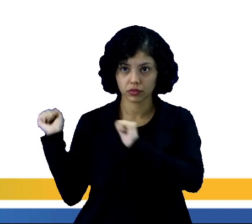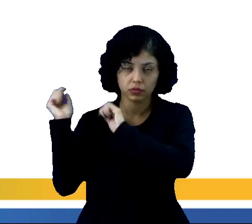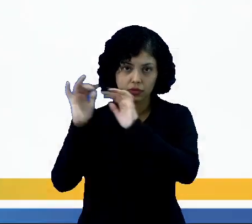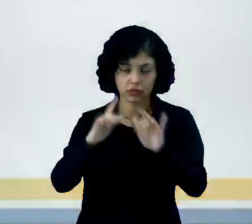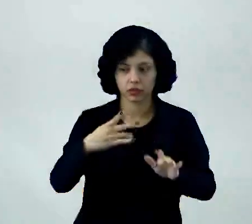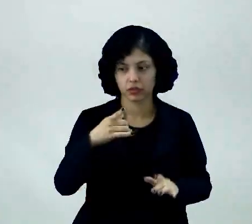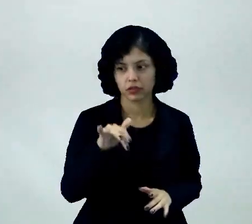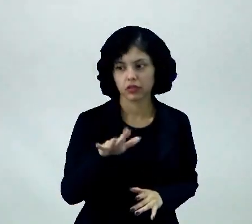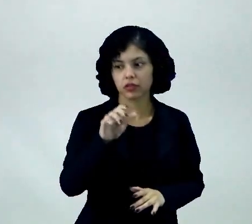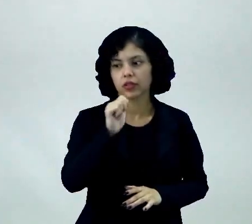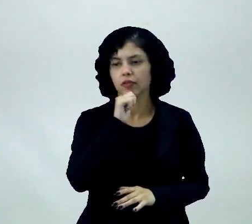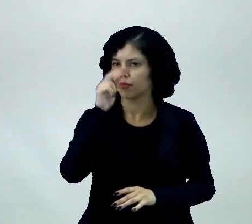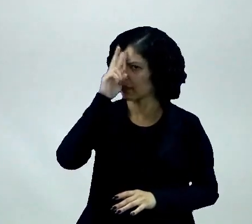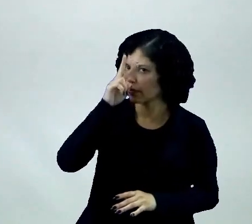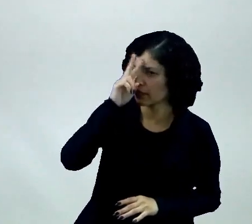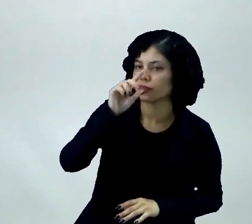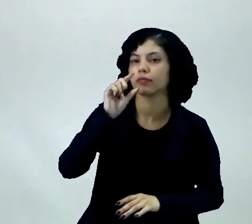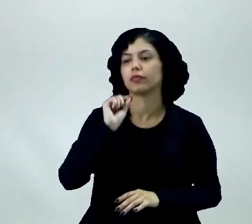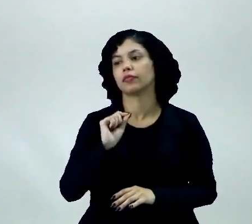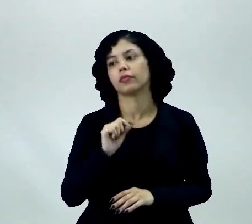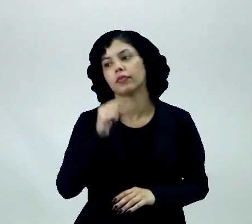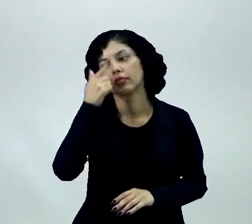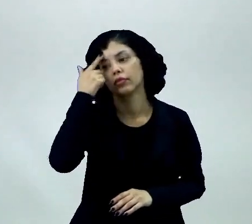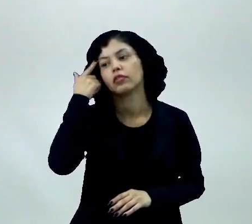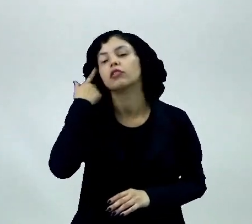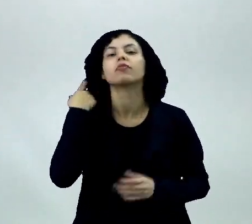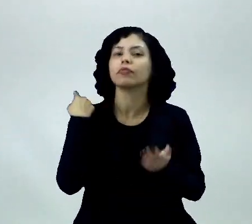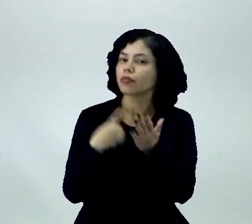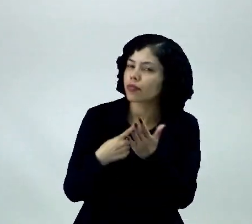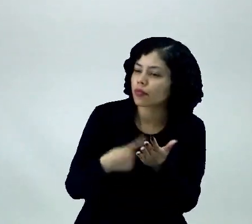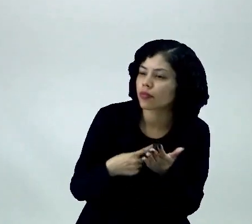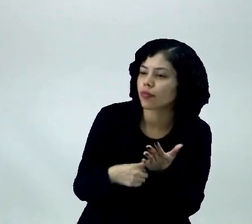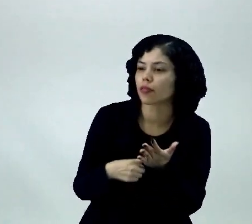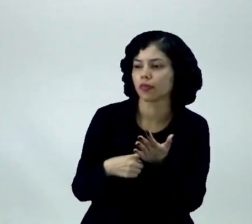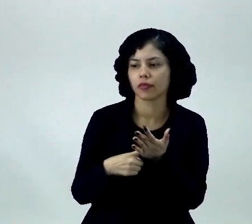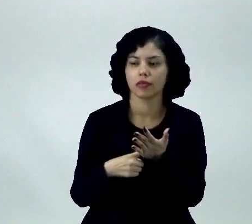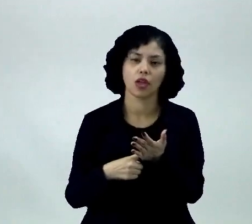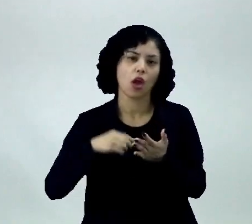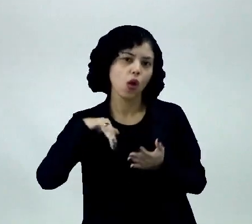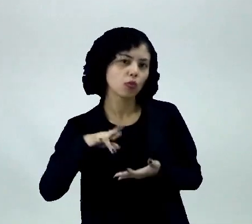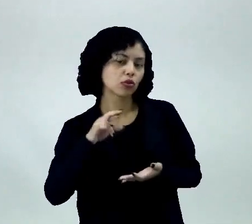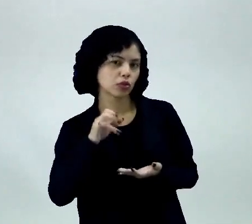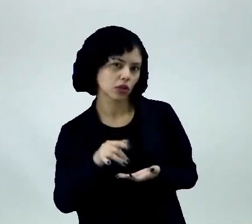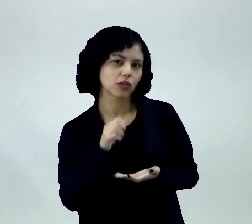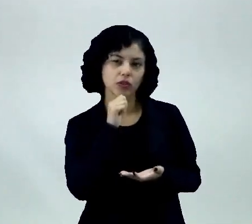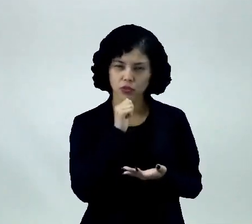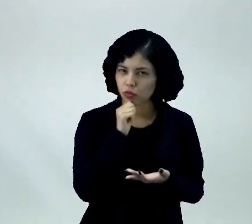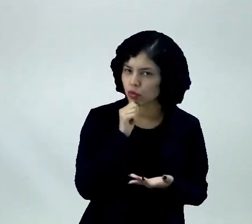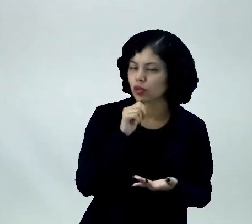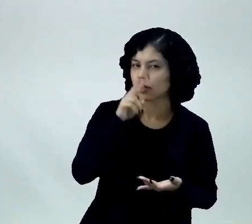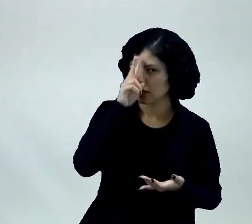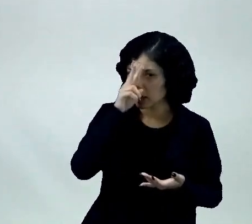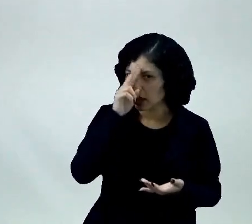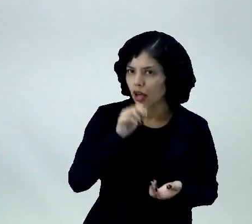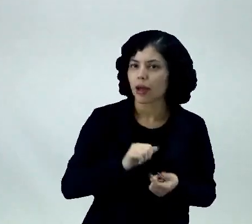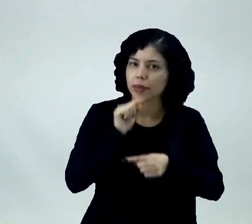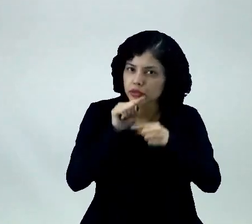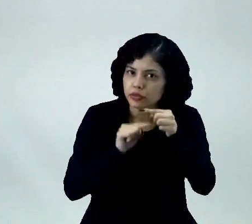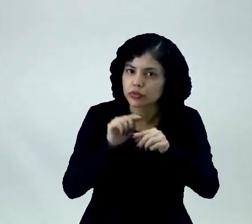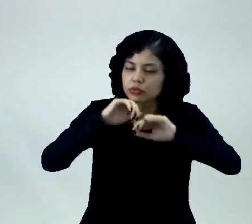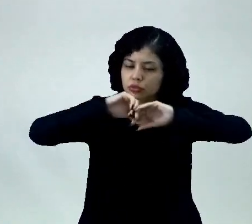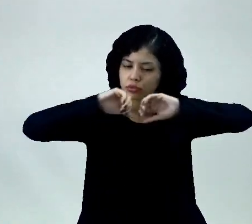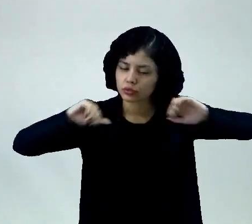invade a Polônia. Vamos lembrar aí daquele acordo, que o Mussolini faz com Hitler, para